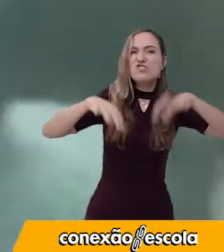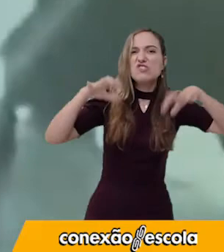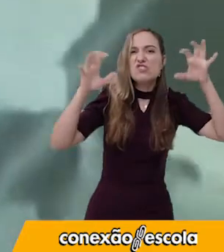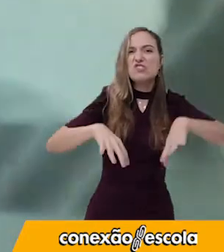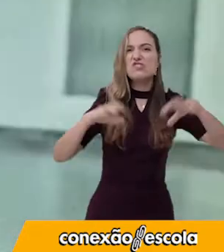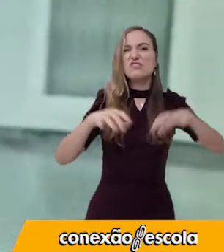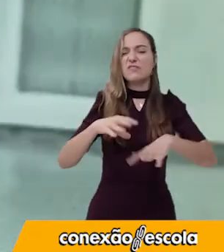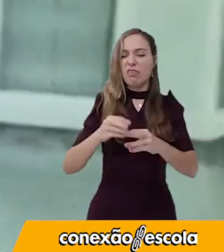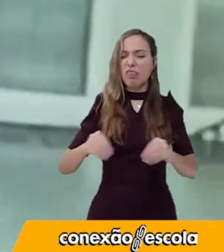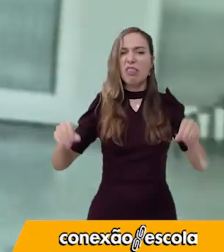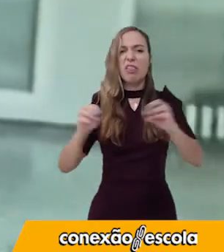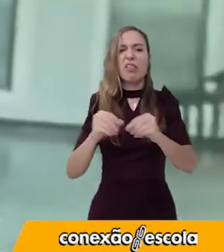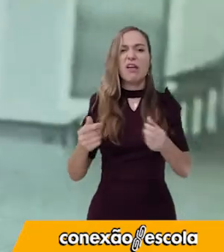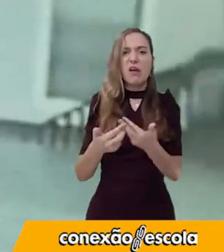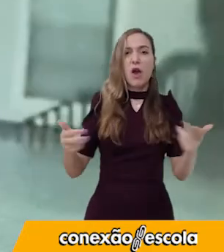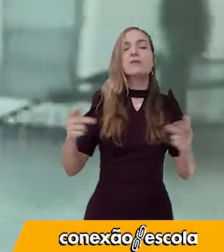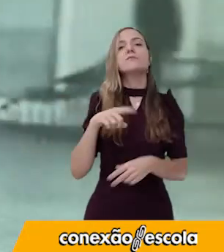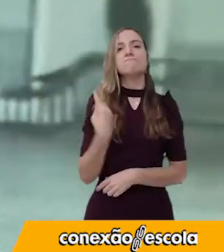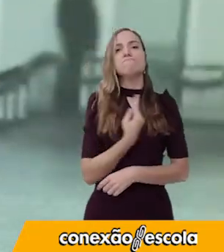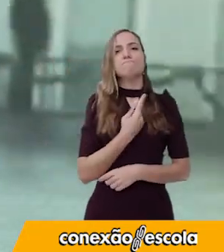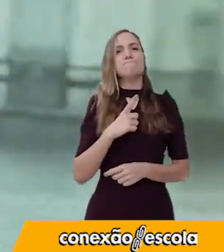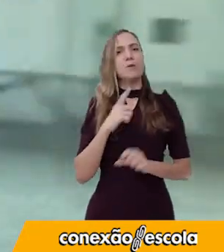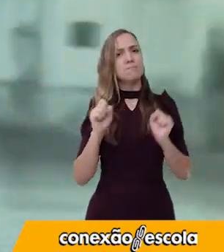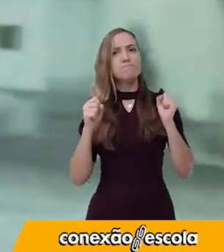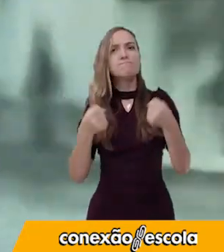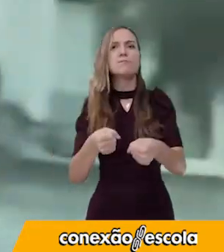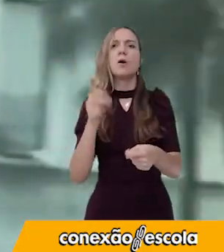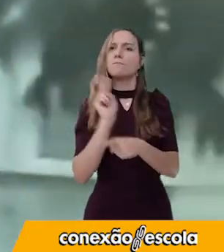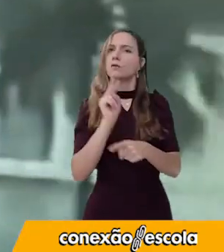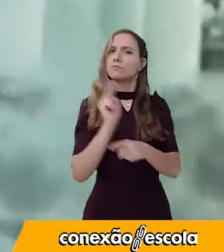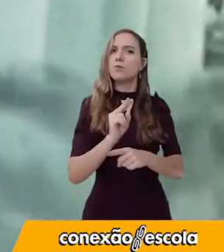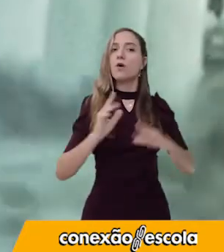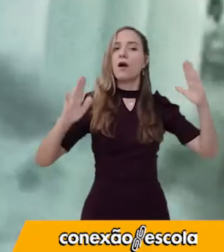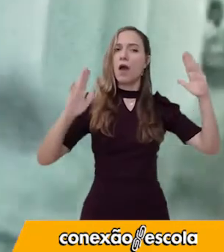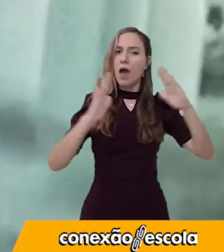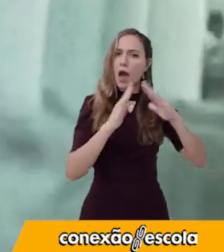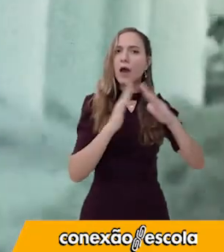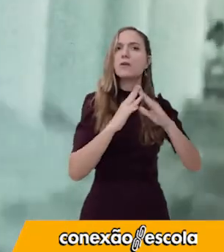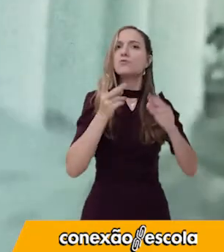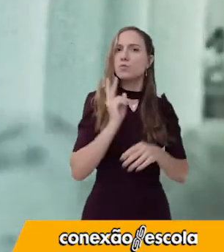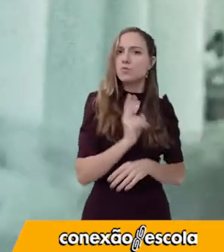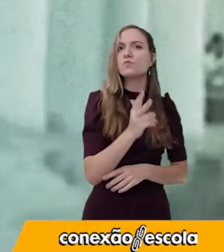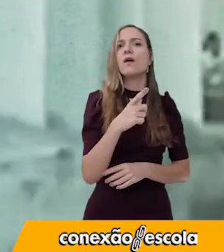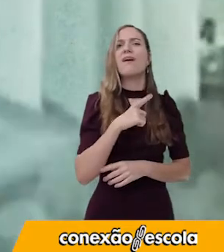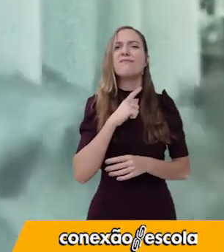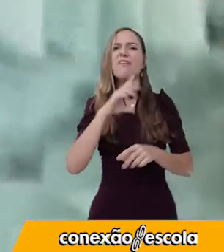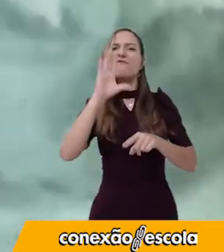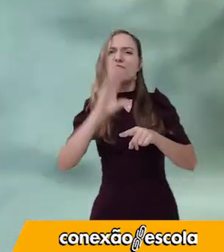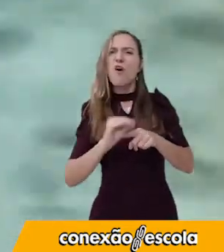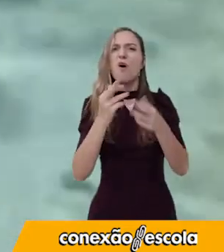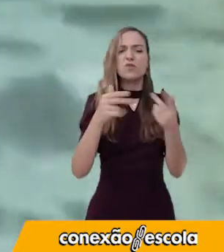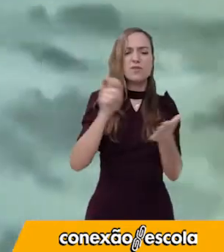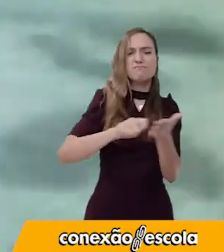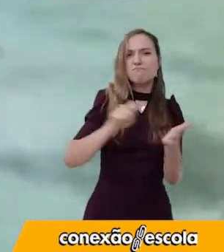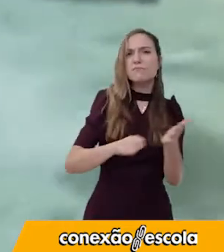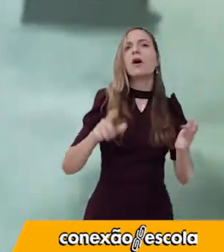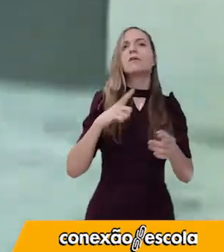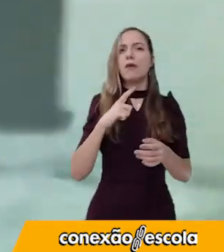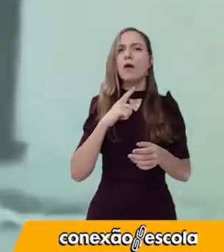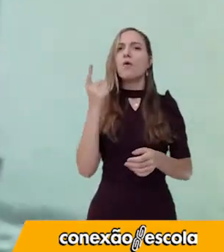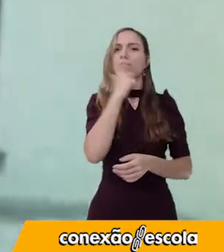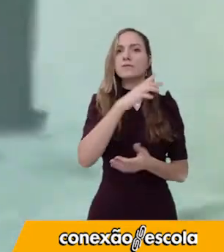lama invadiu tudo. E mais uma vez, a ajuda preservou um dos maiores patrimônios, fotos e